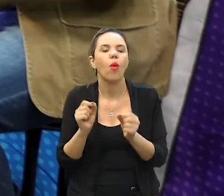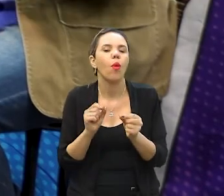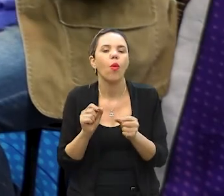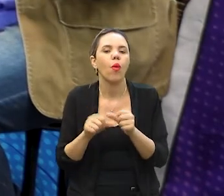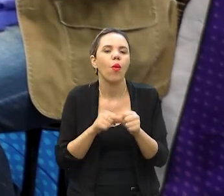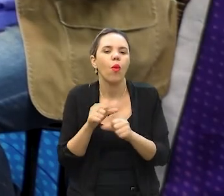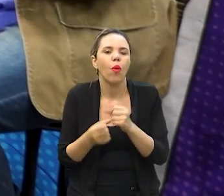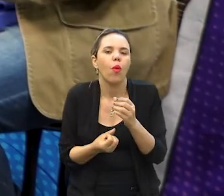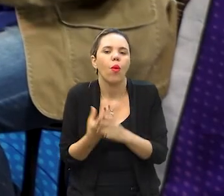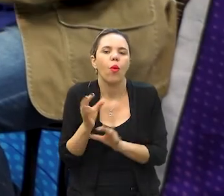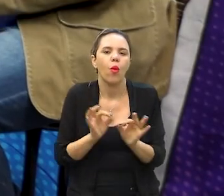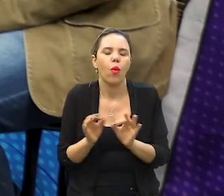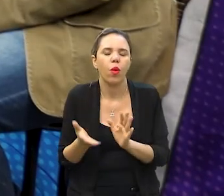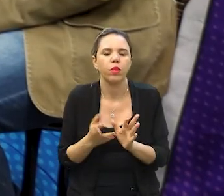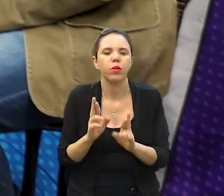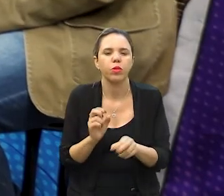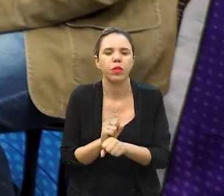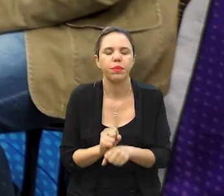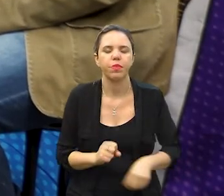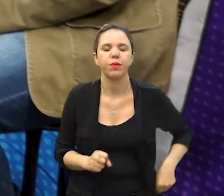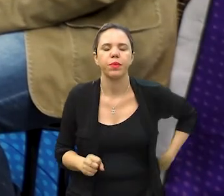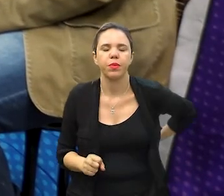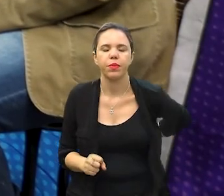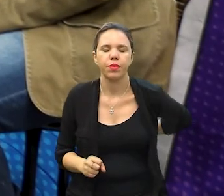que a gente pode esperar?